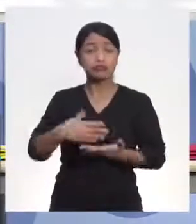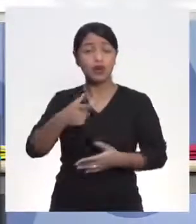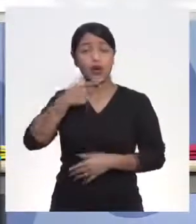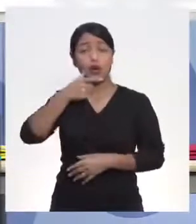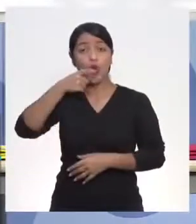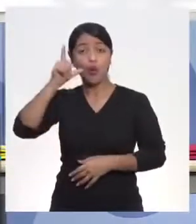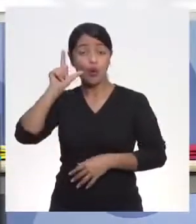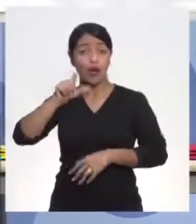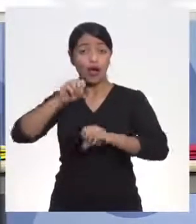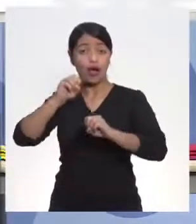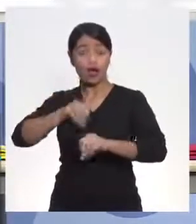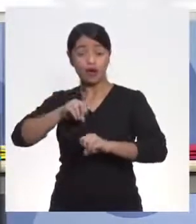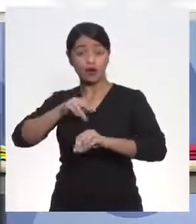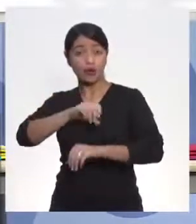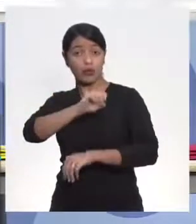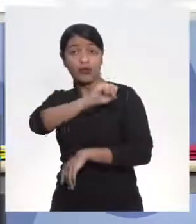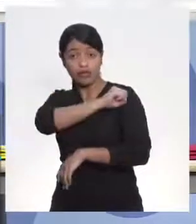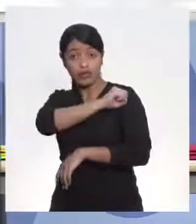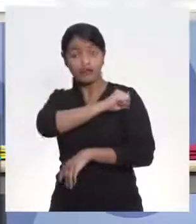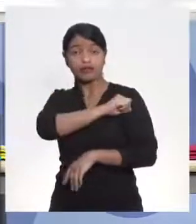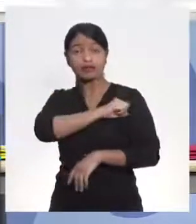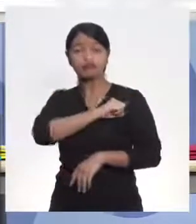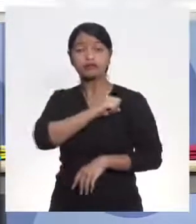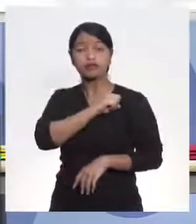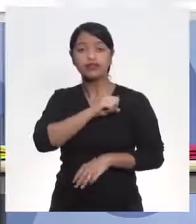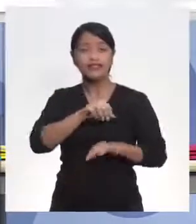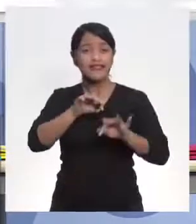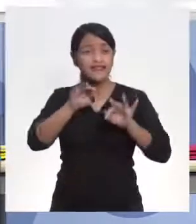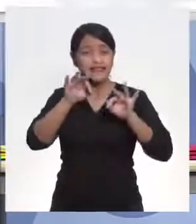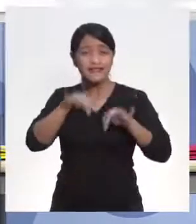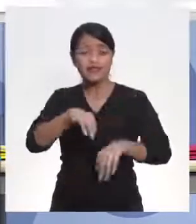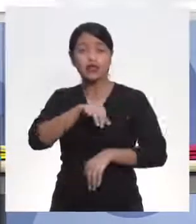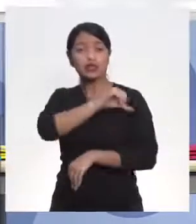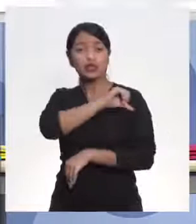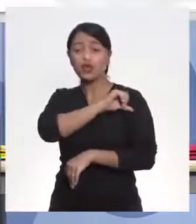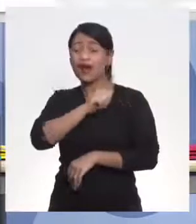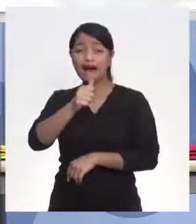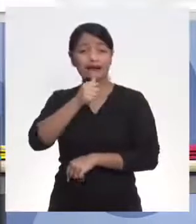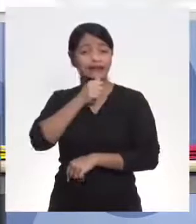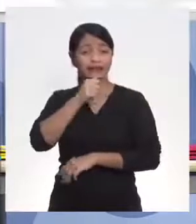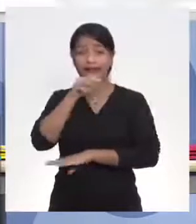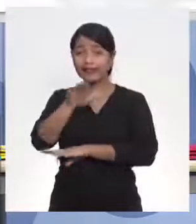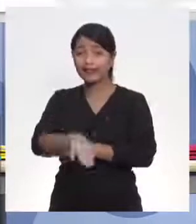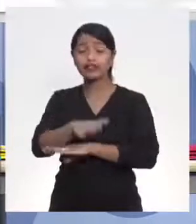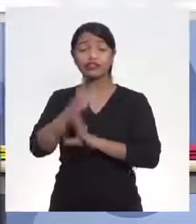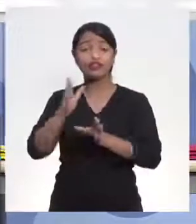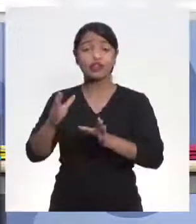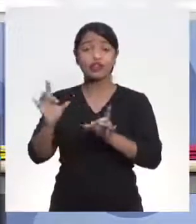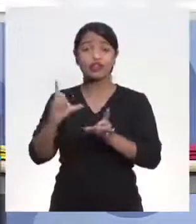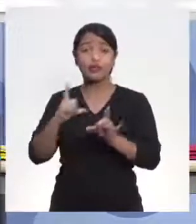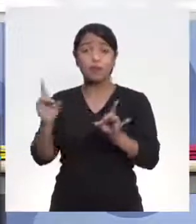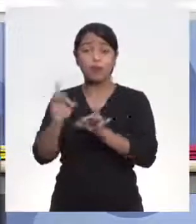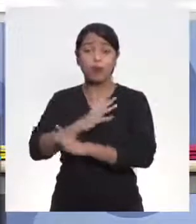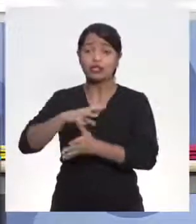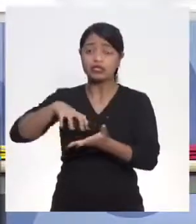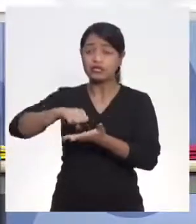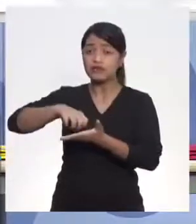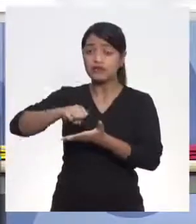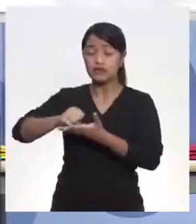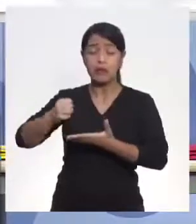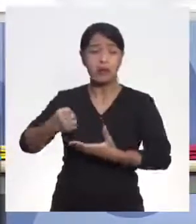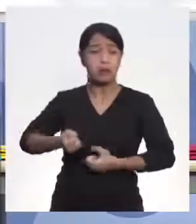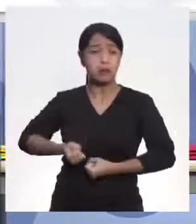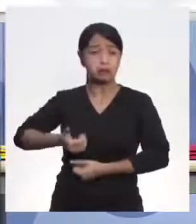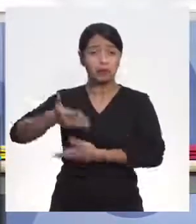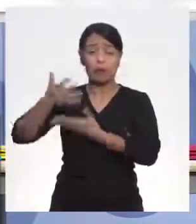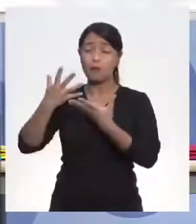ano, a gente foi olhar, não tinha nem chegado no final lá do 9º ano, que da parte da tarde já tinham várias inscrições.